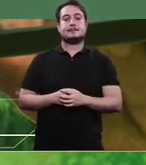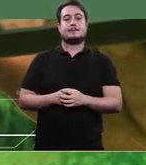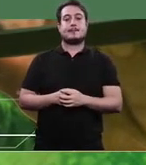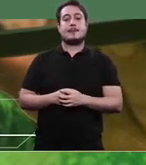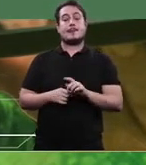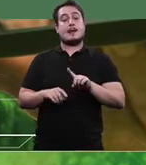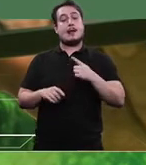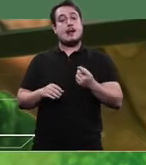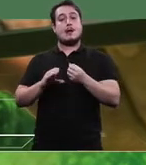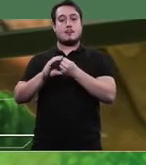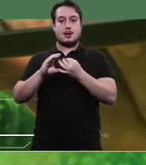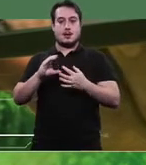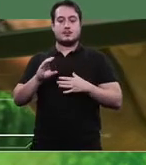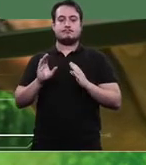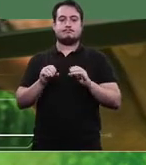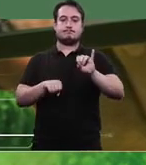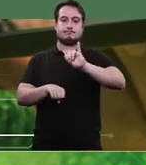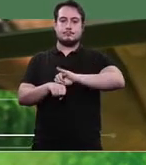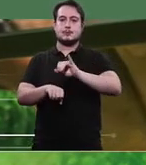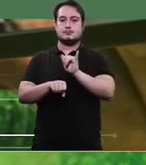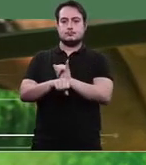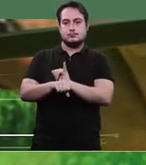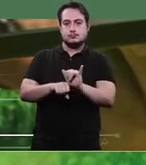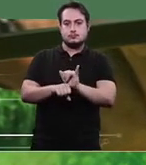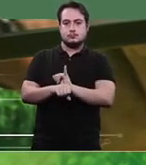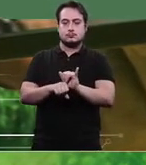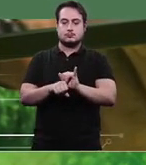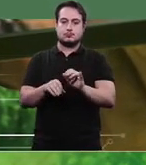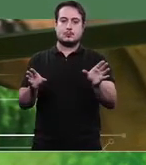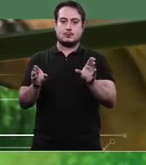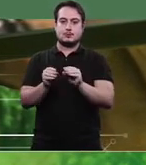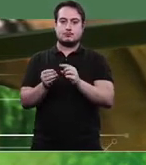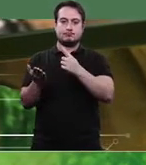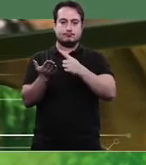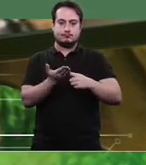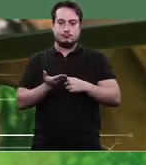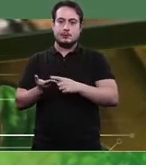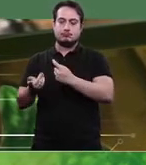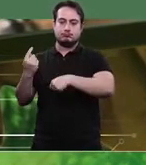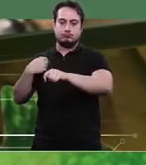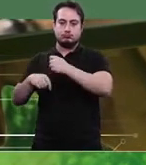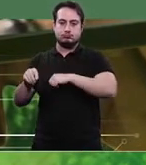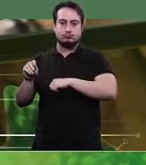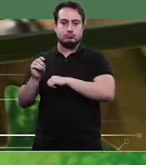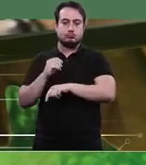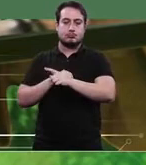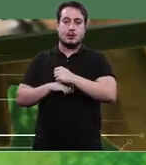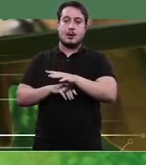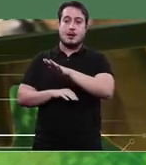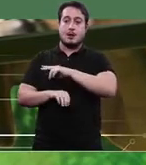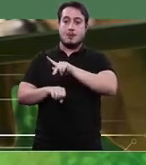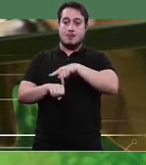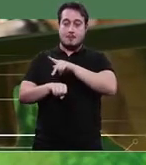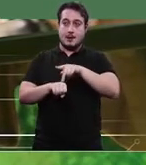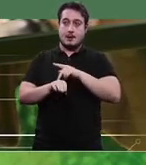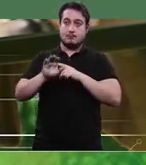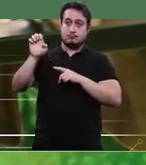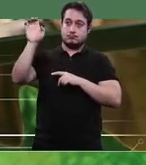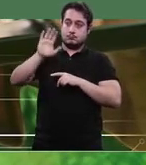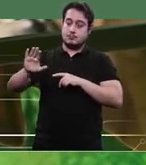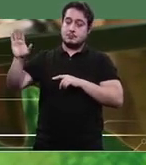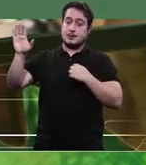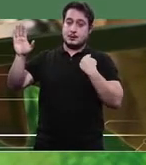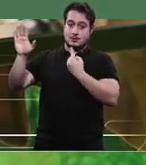e é um aspecto bastante central e estratégico a conclusão desse acordo de livre comércio com os países da União Europeia, para que